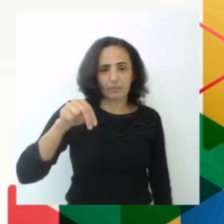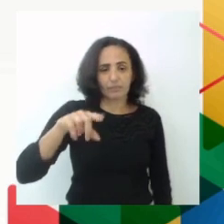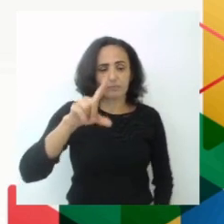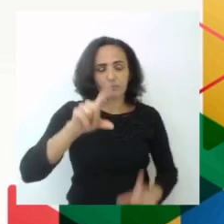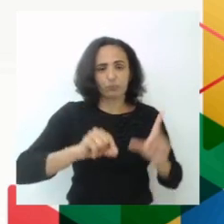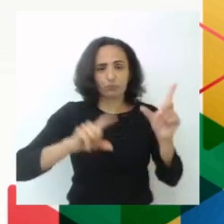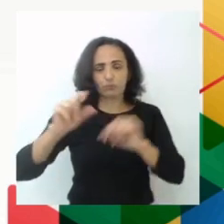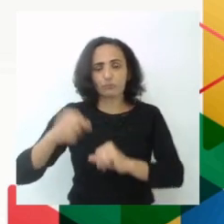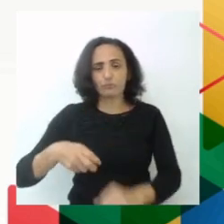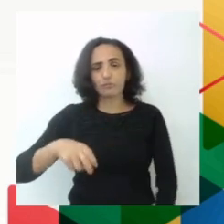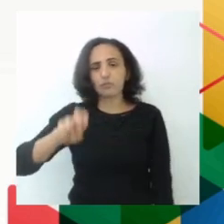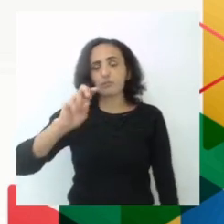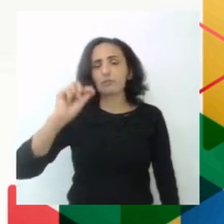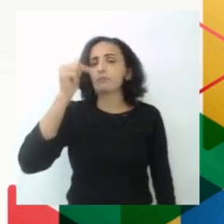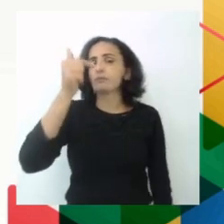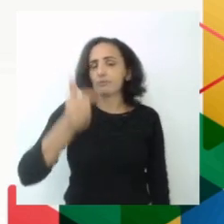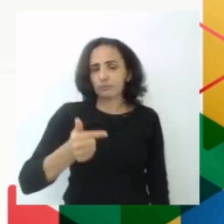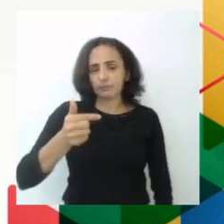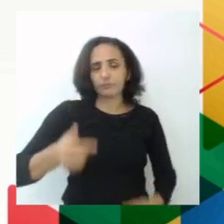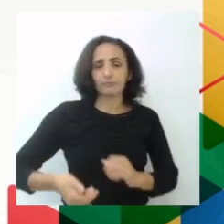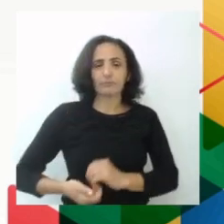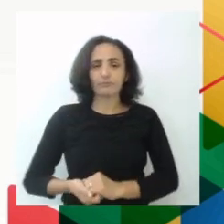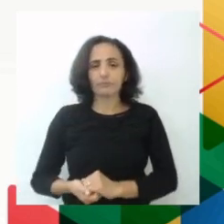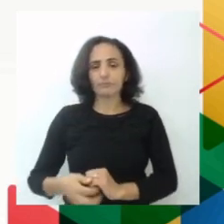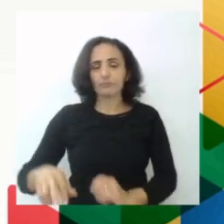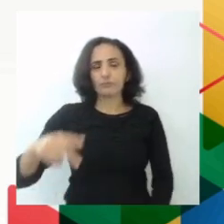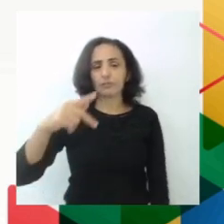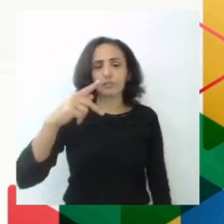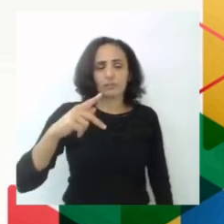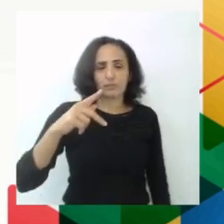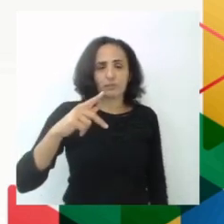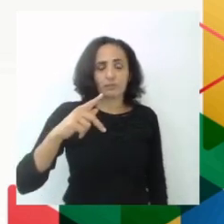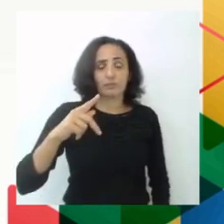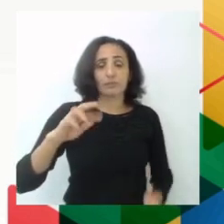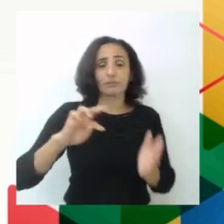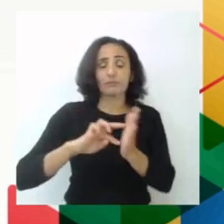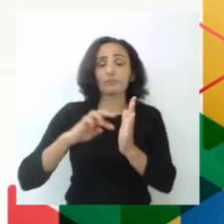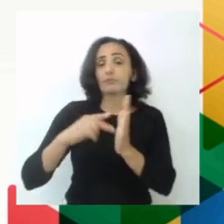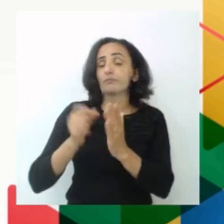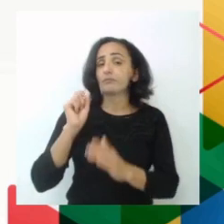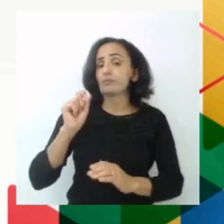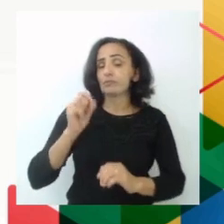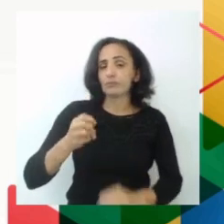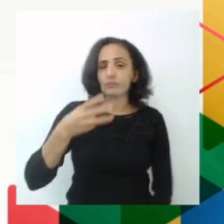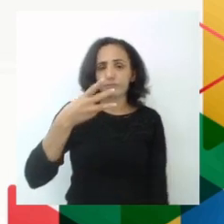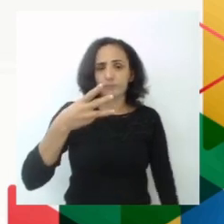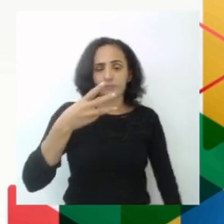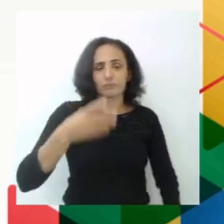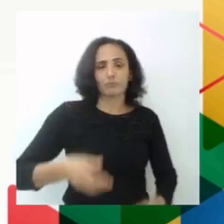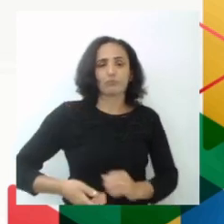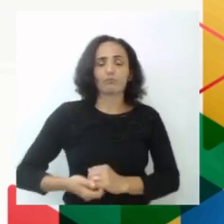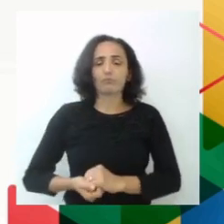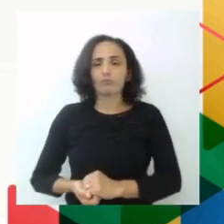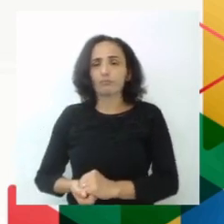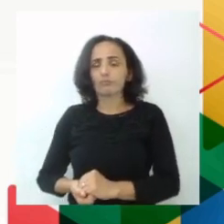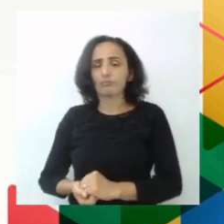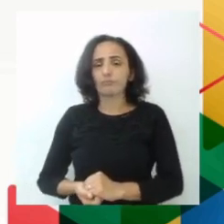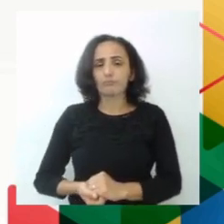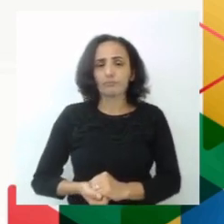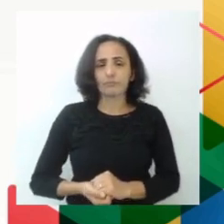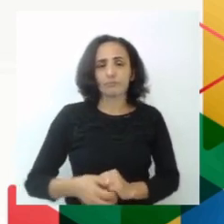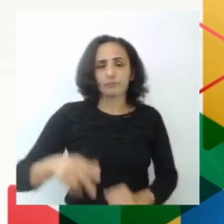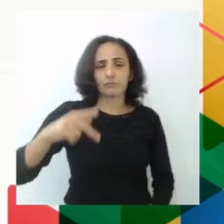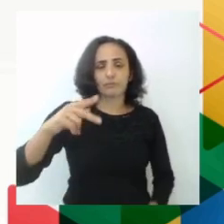ser o 52 e o P será 3. P